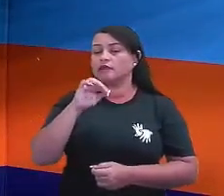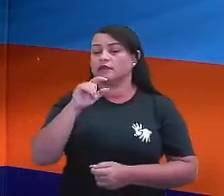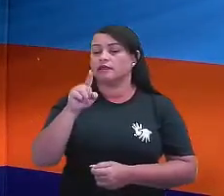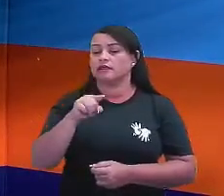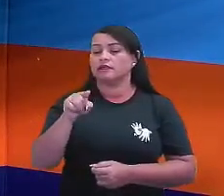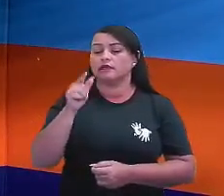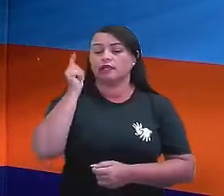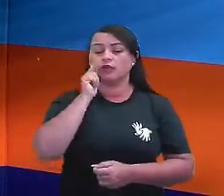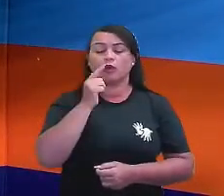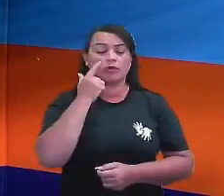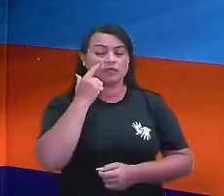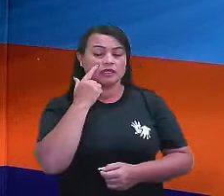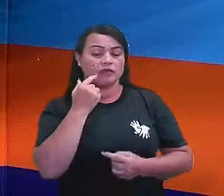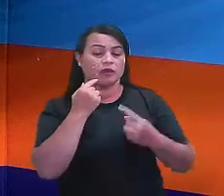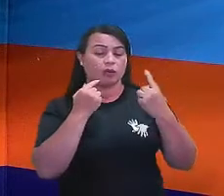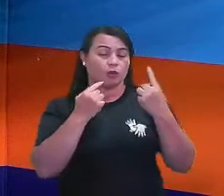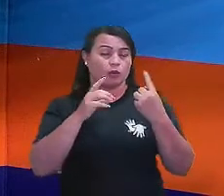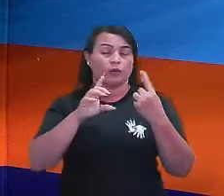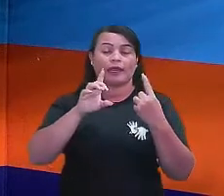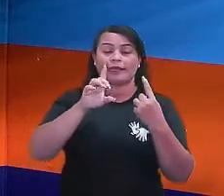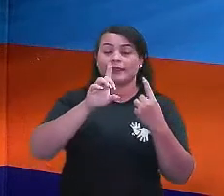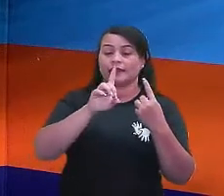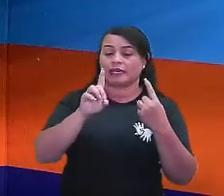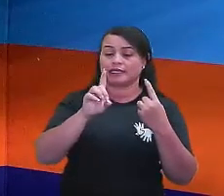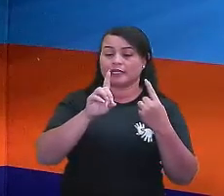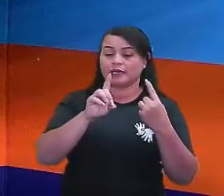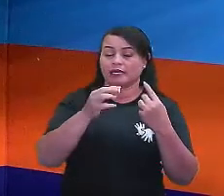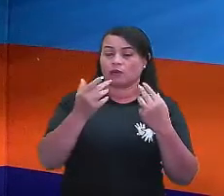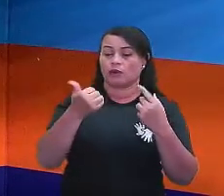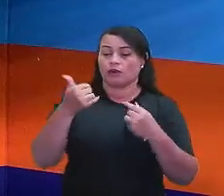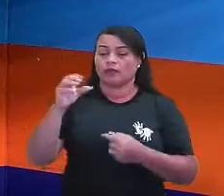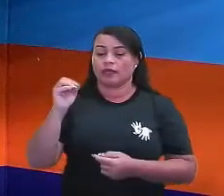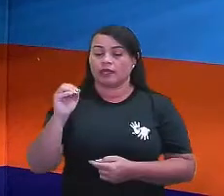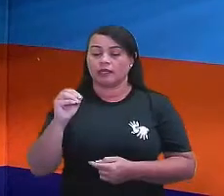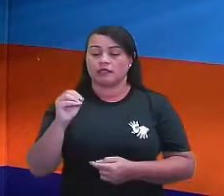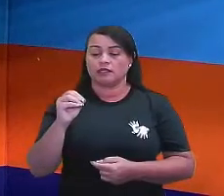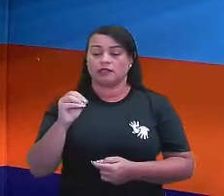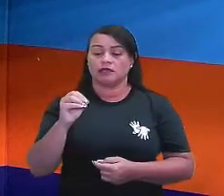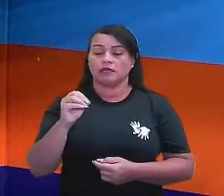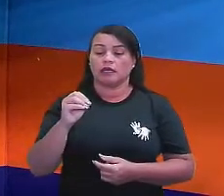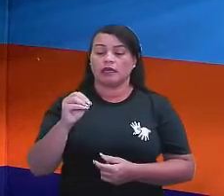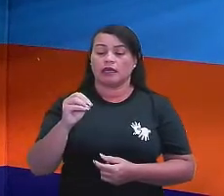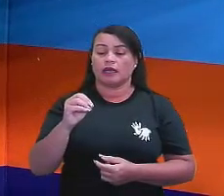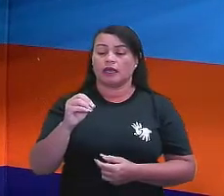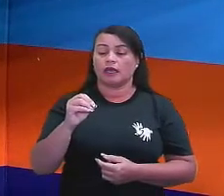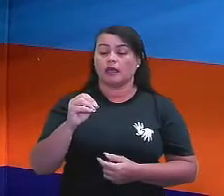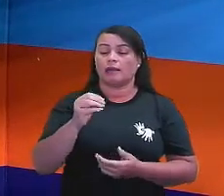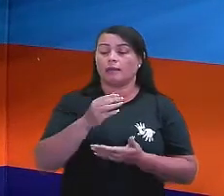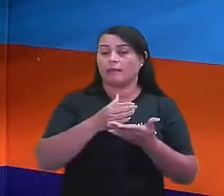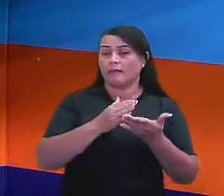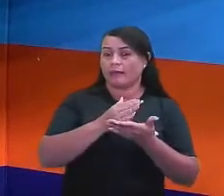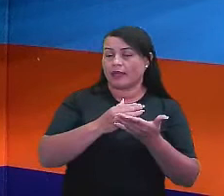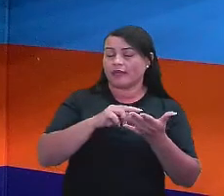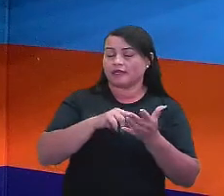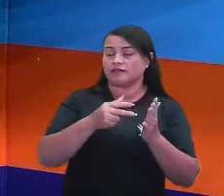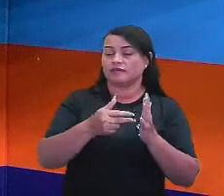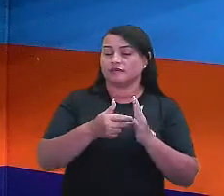Ó, uma dezena vai ser igual a 10. E meia dezena vai ser igual a